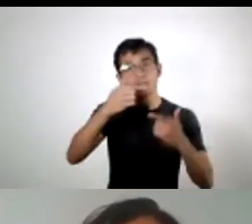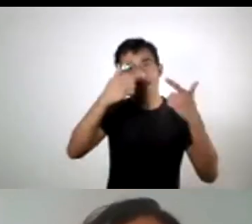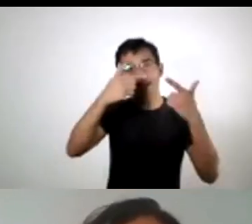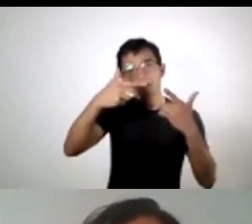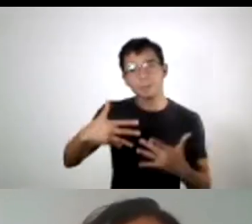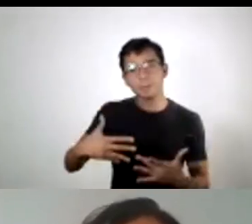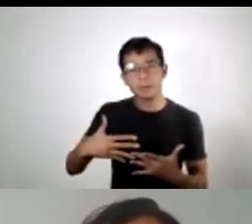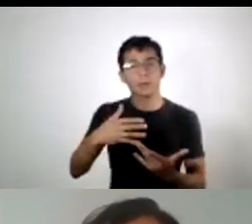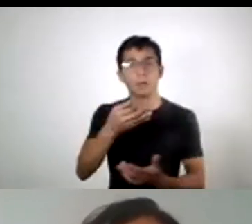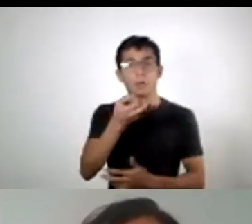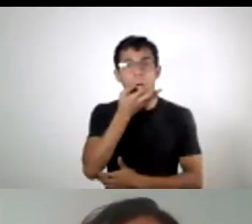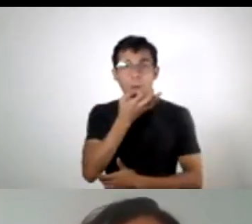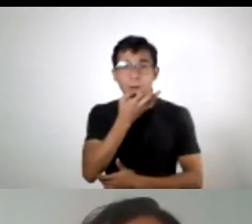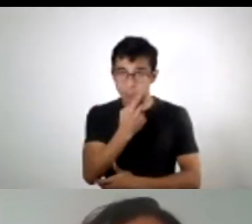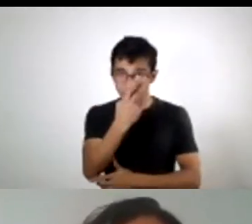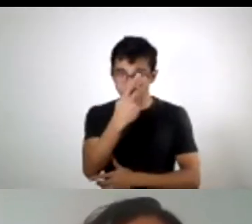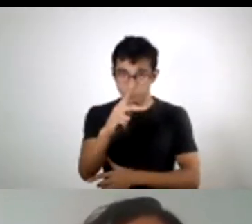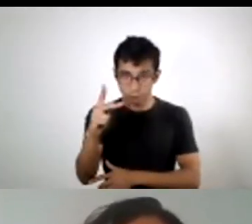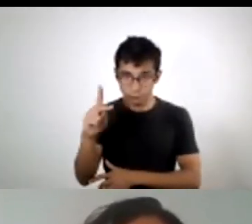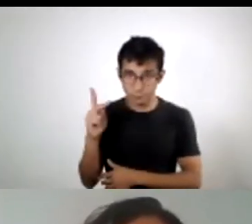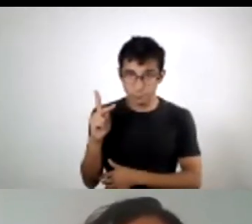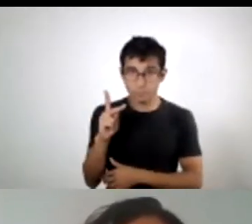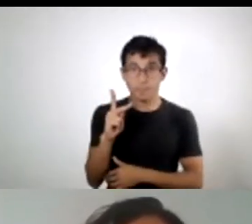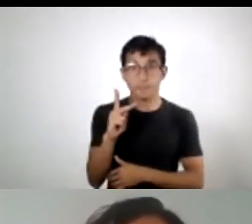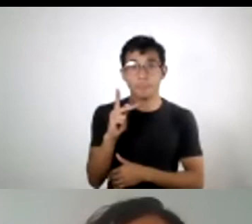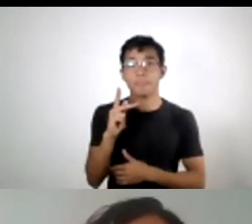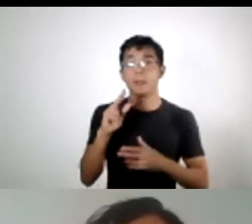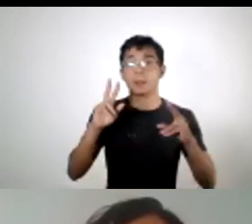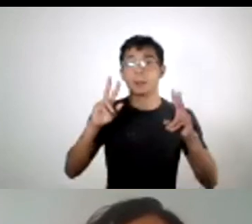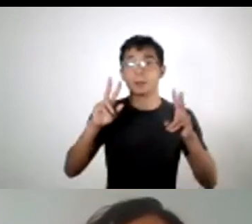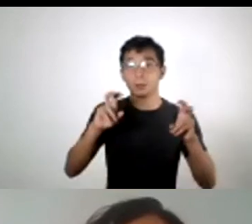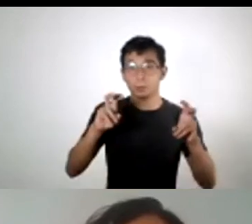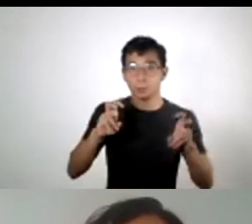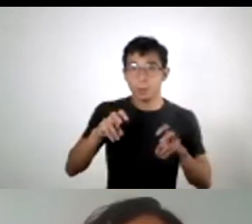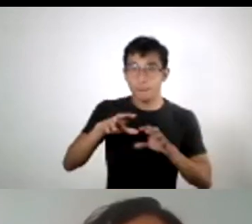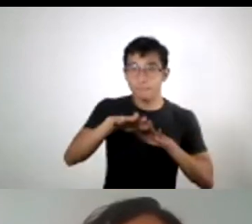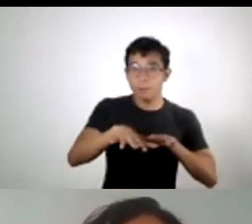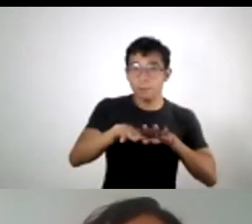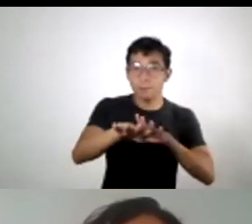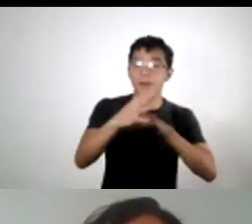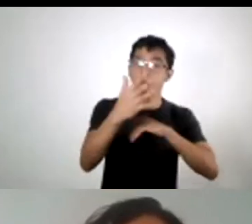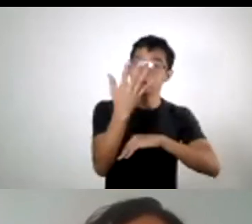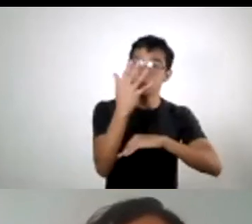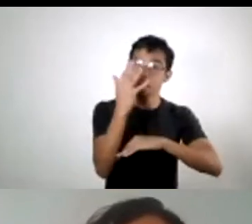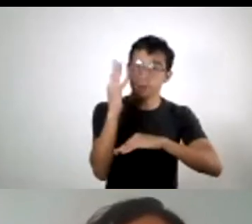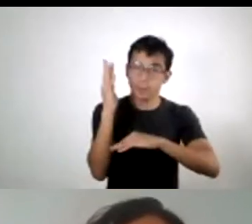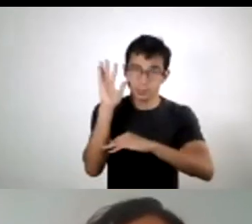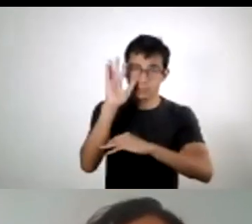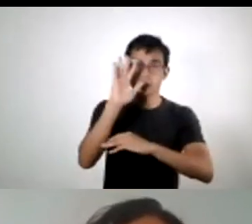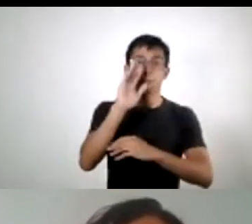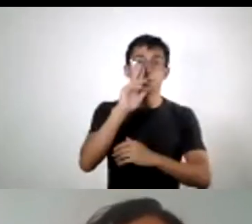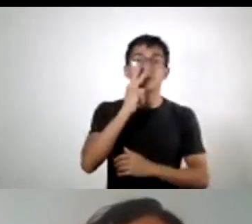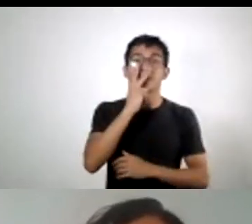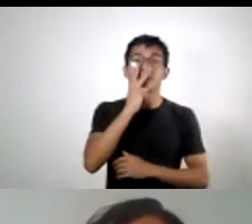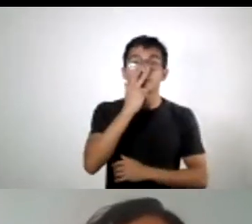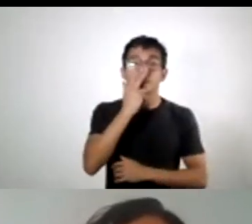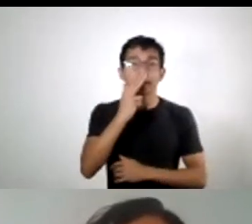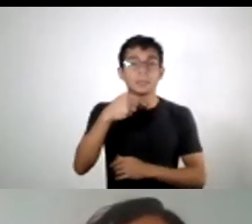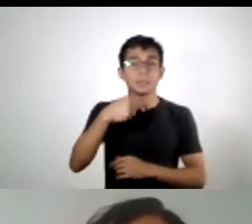na verdade, com essa questão do movimento ambientalista, o que eu tenho observado é